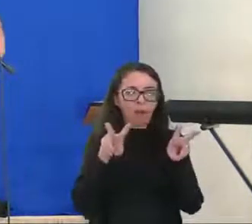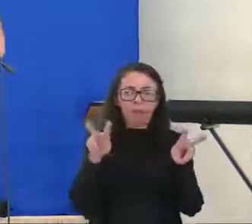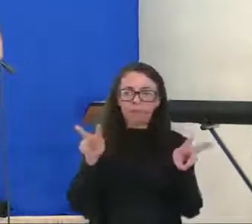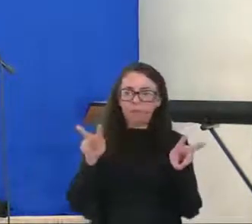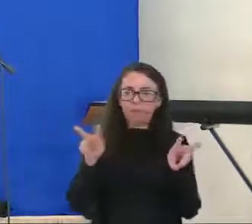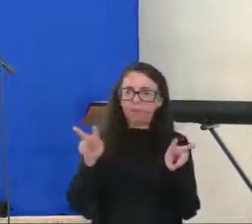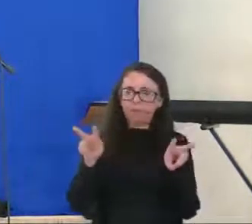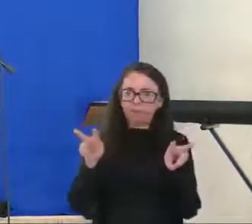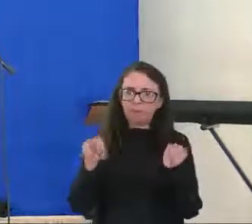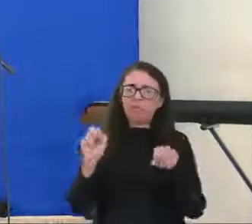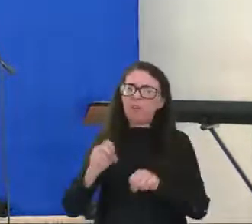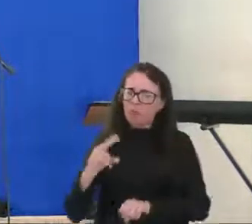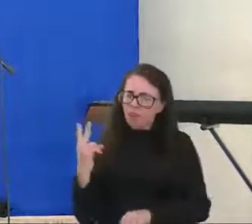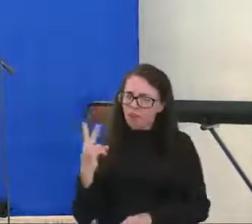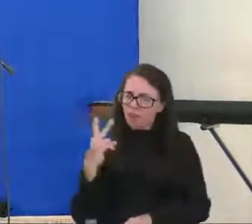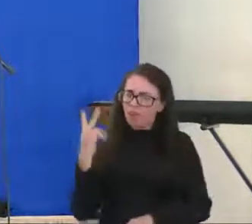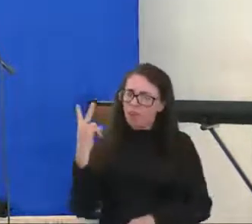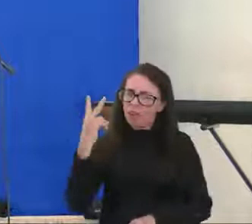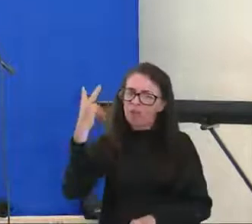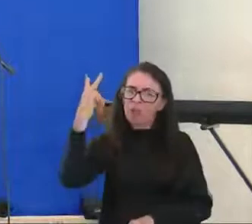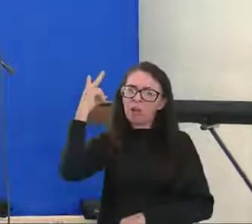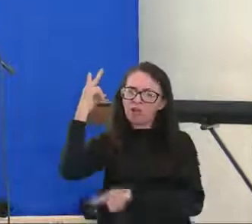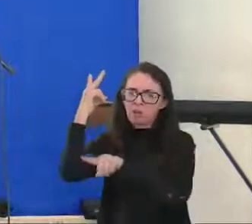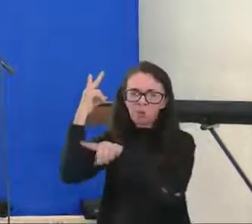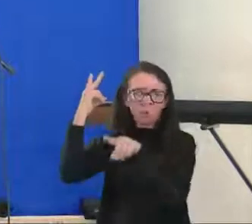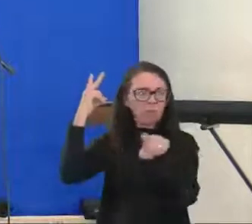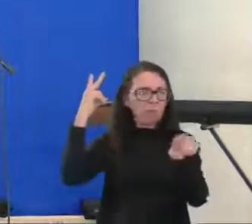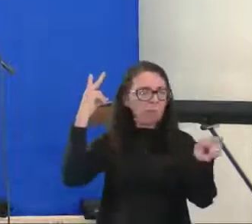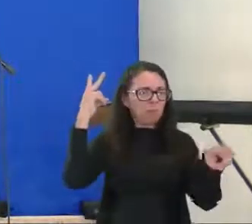entre aspas, espiritualmente falando.